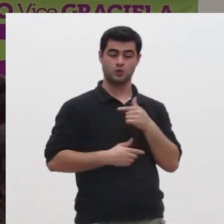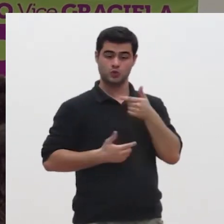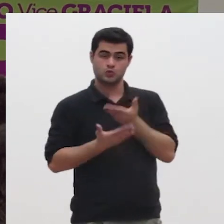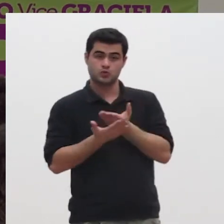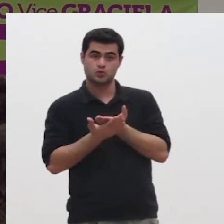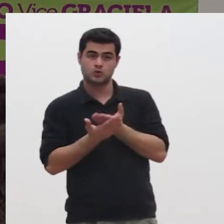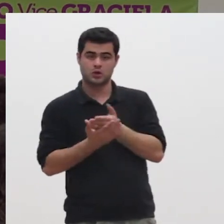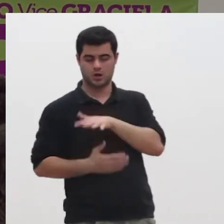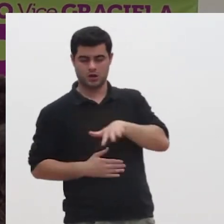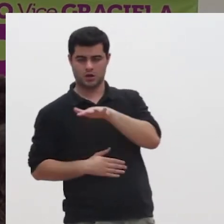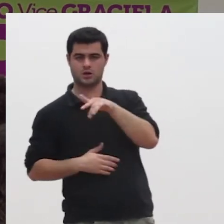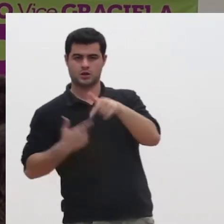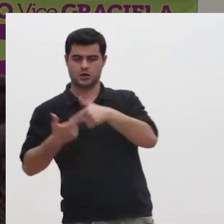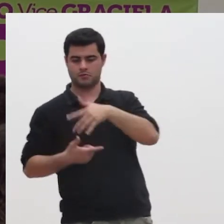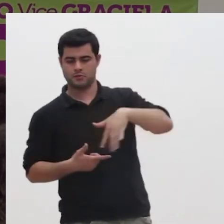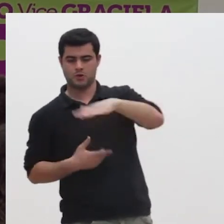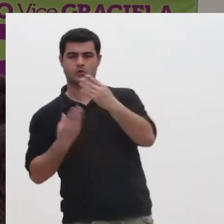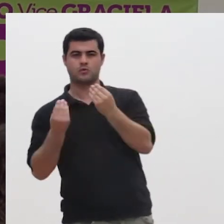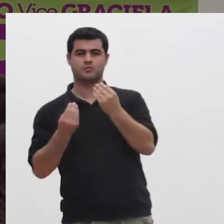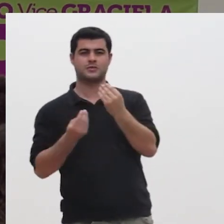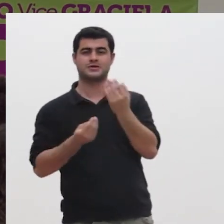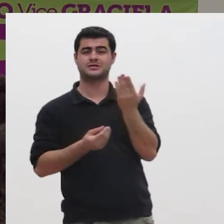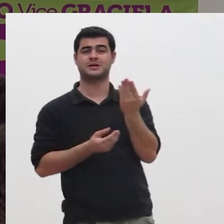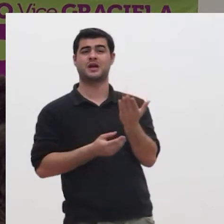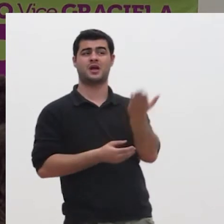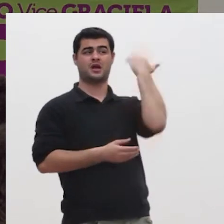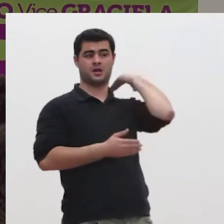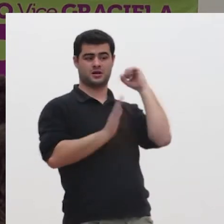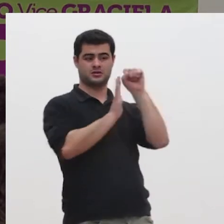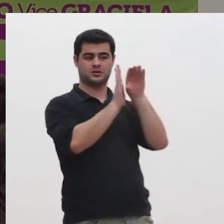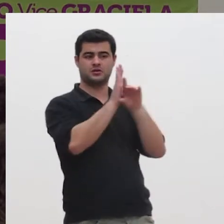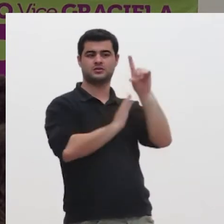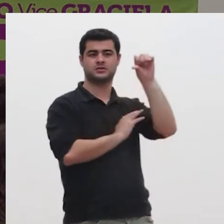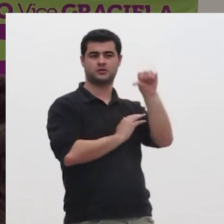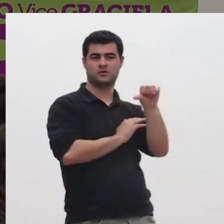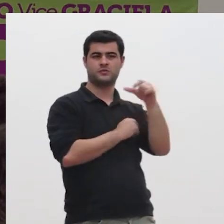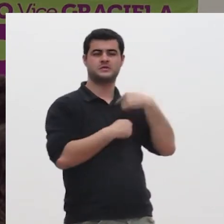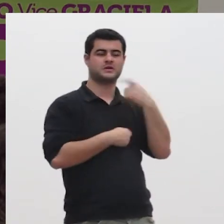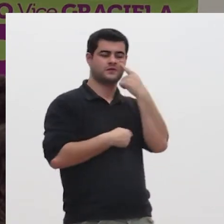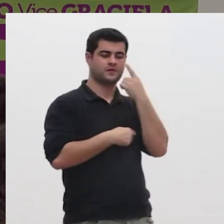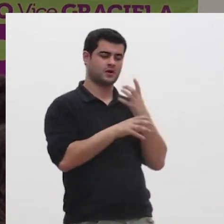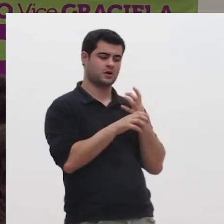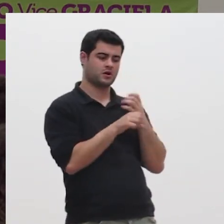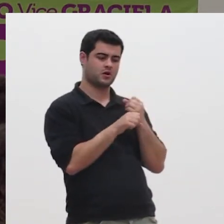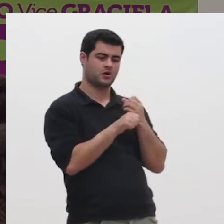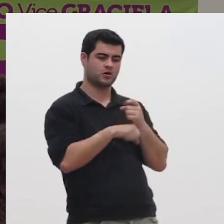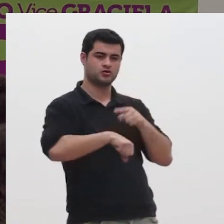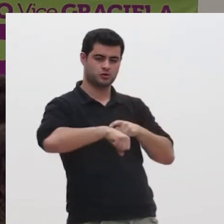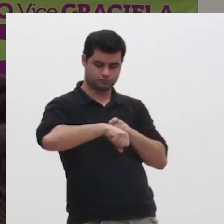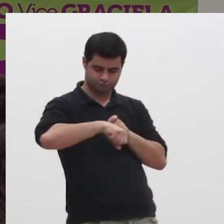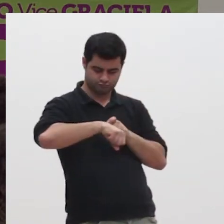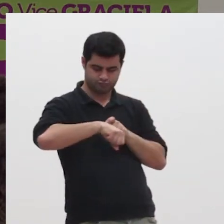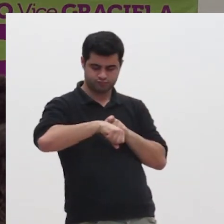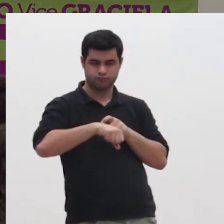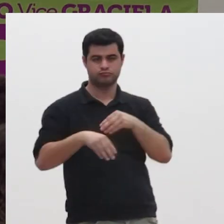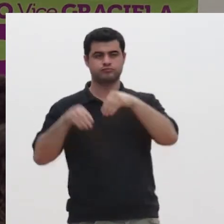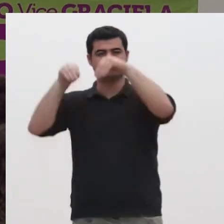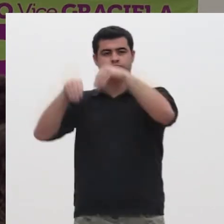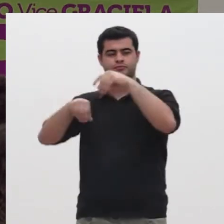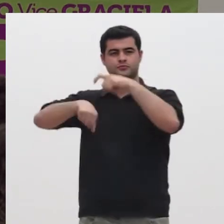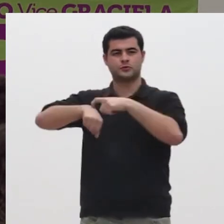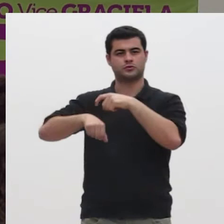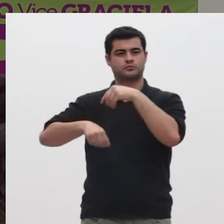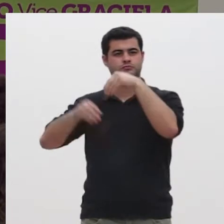não estamos mais no século XIX, onde a gente tem que calcular o trabalho apenas com um relógio de ponto. Não estamos mais numa